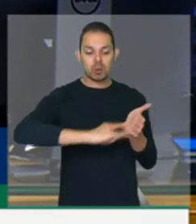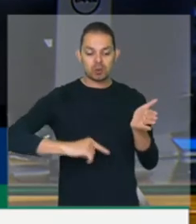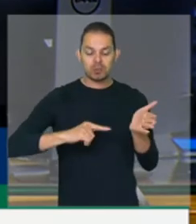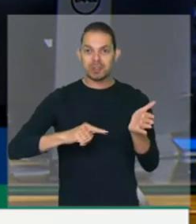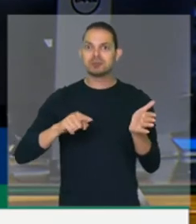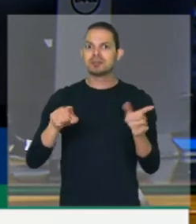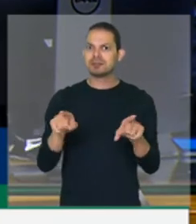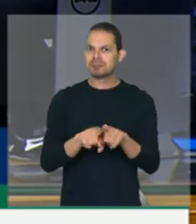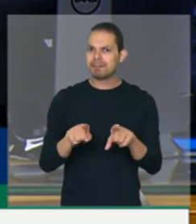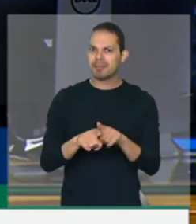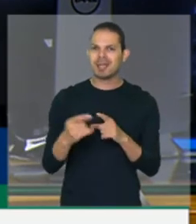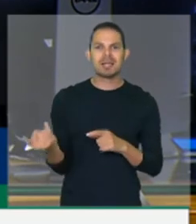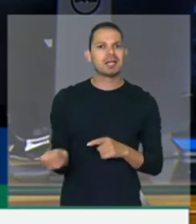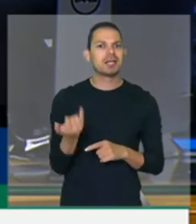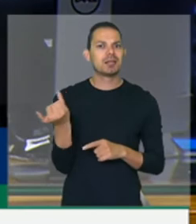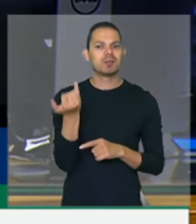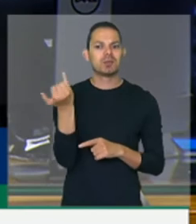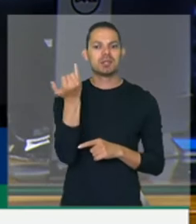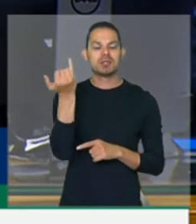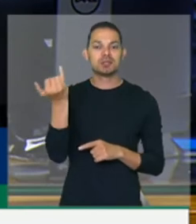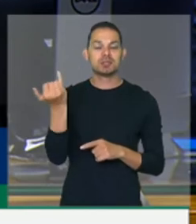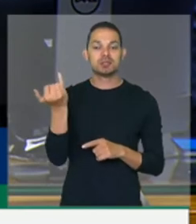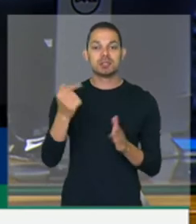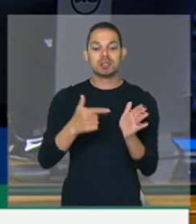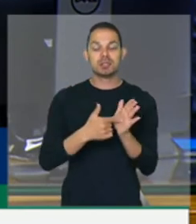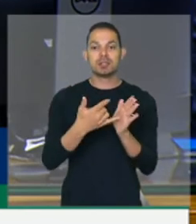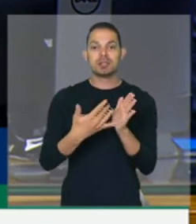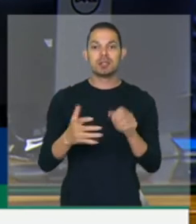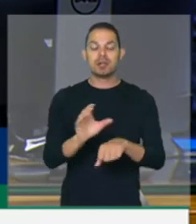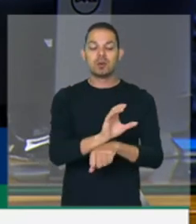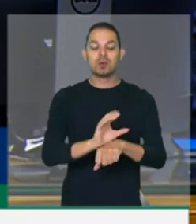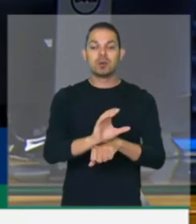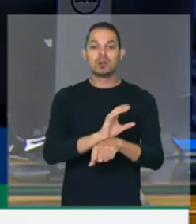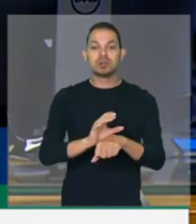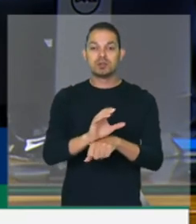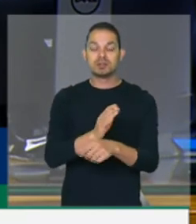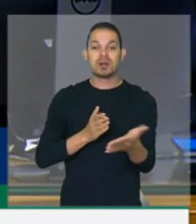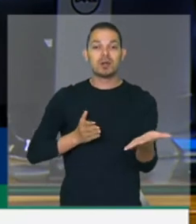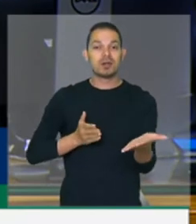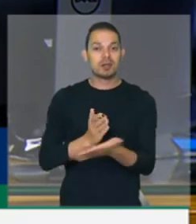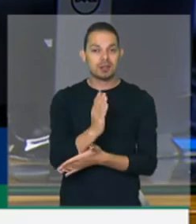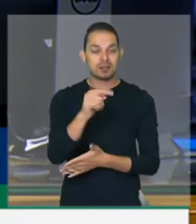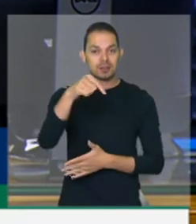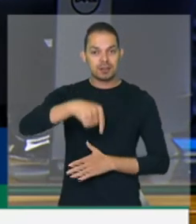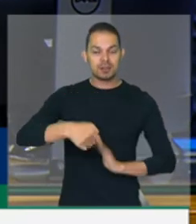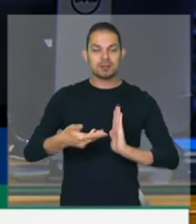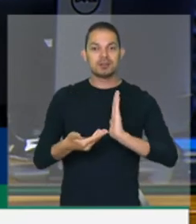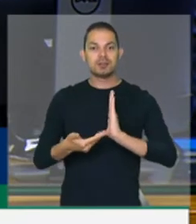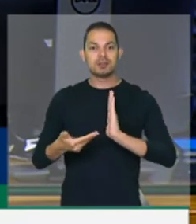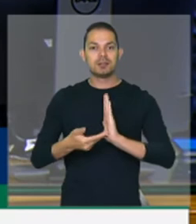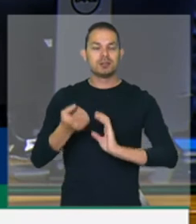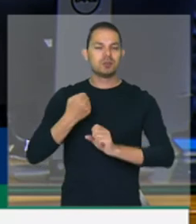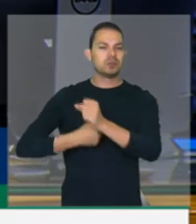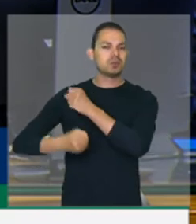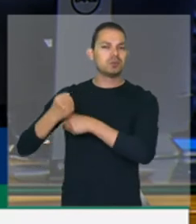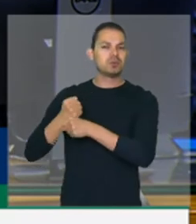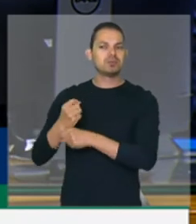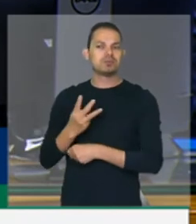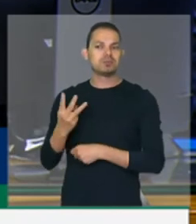histórico, a primeira versão da Constituição promulgada por esta Casa há 33